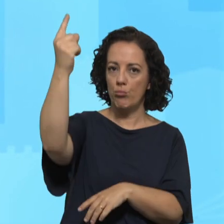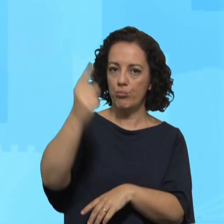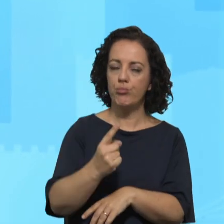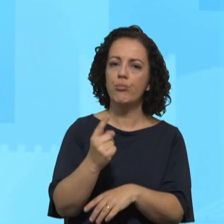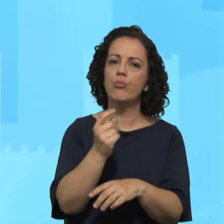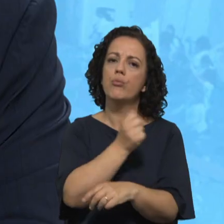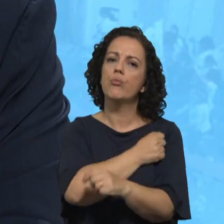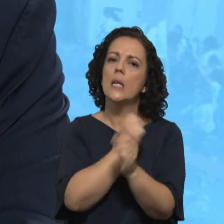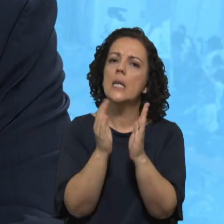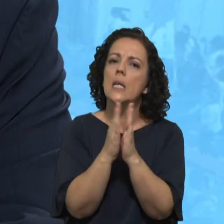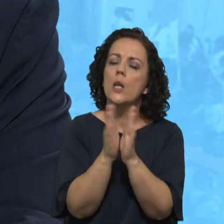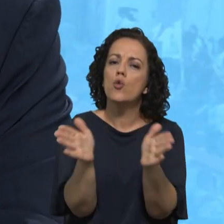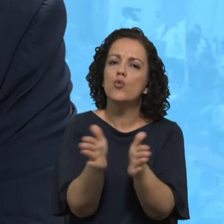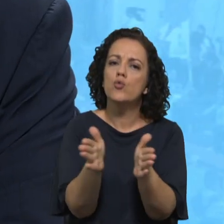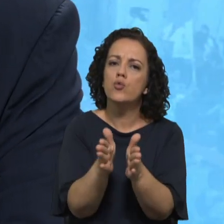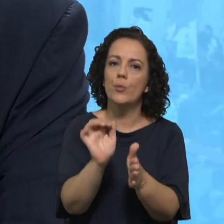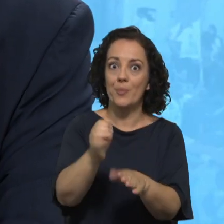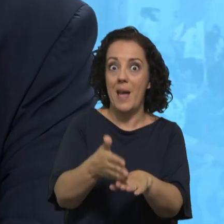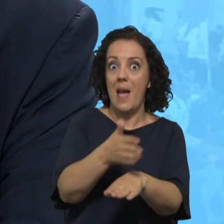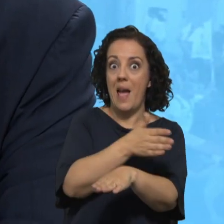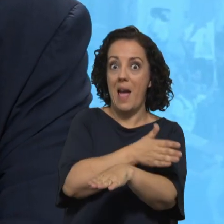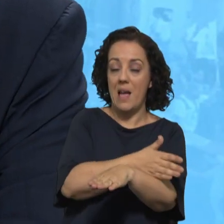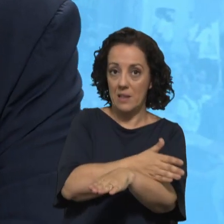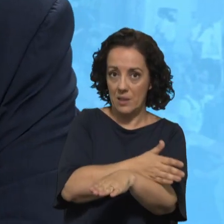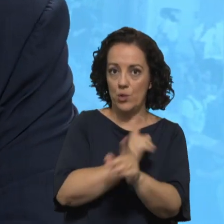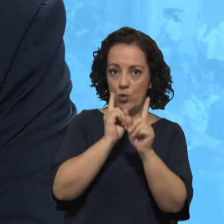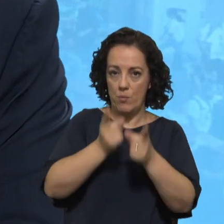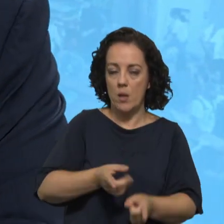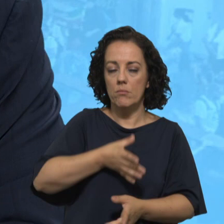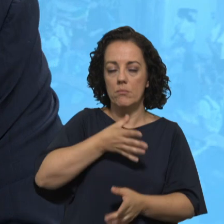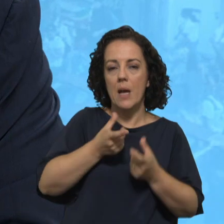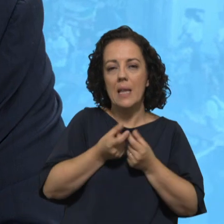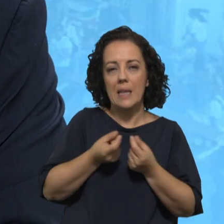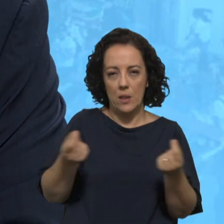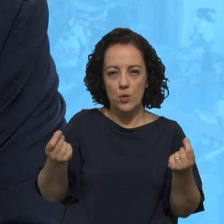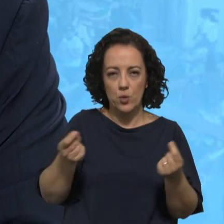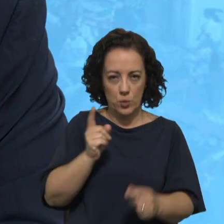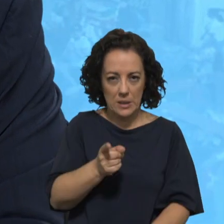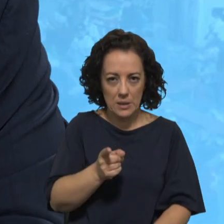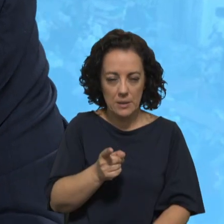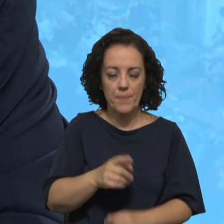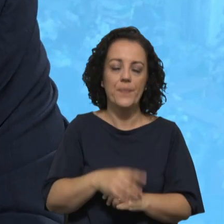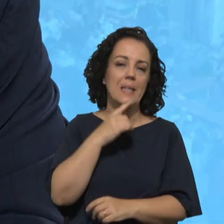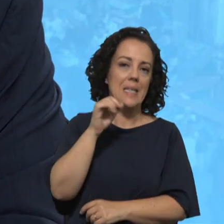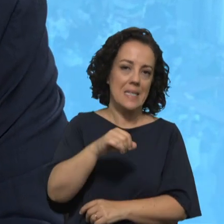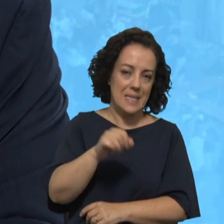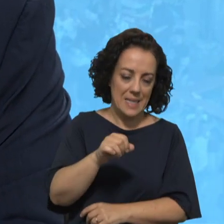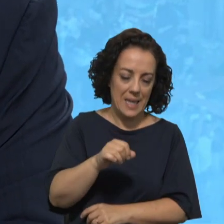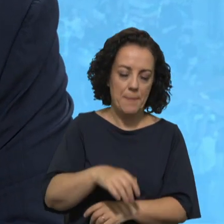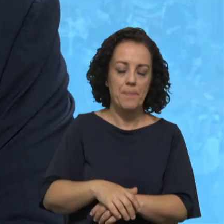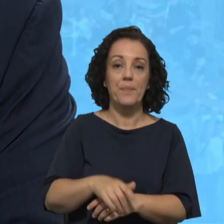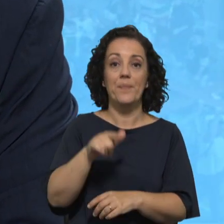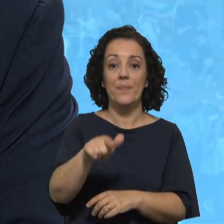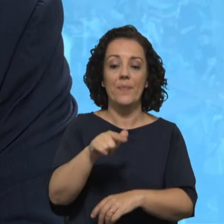naqueles instantes antes do início da recitação do terço. Sim, de certo modo a vigília é antecipada